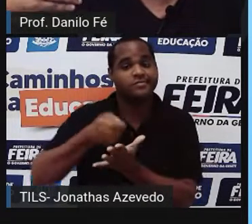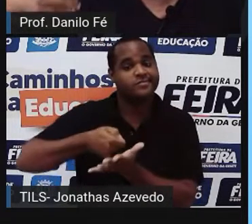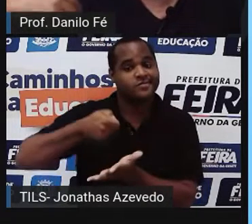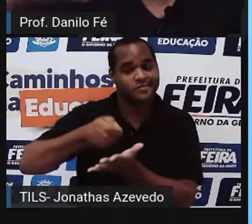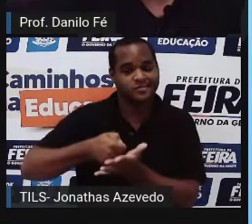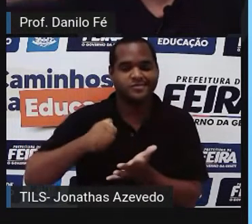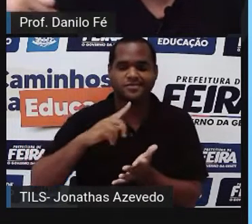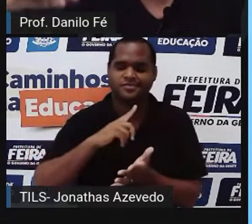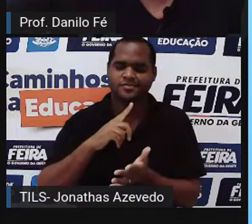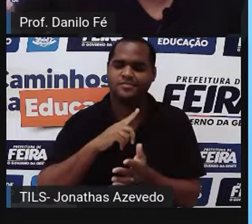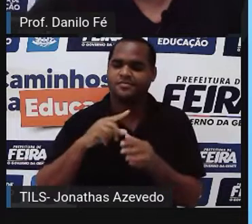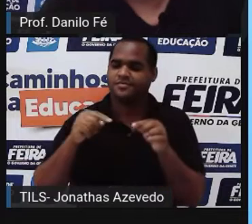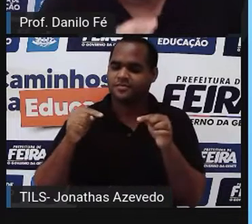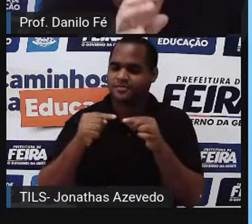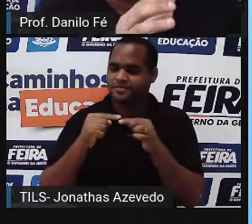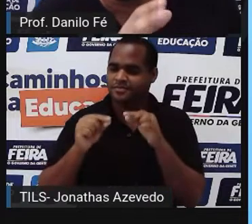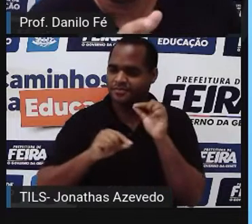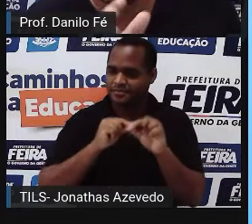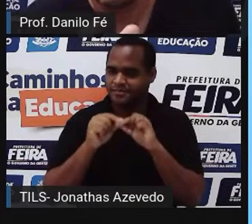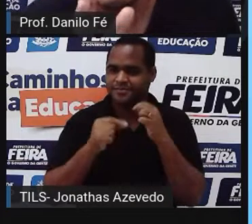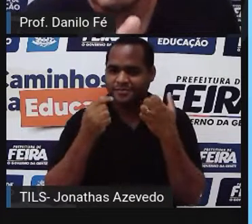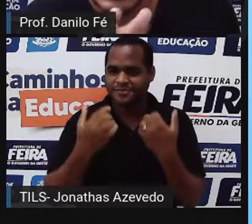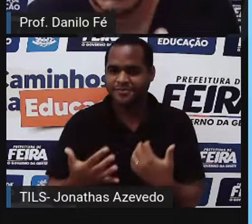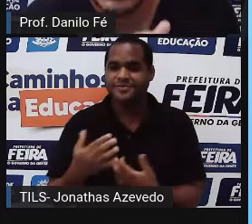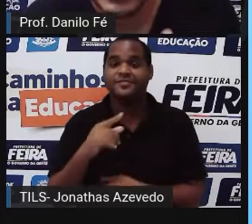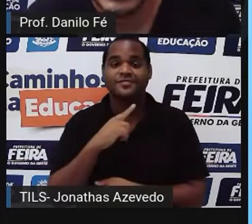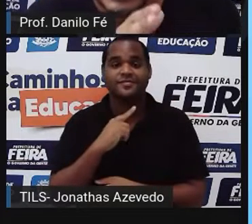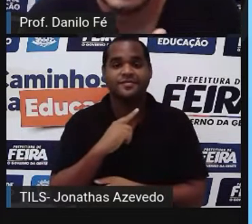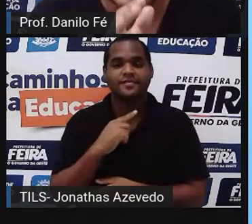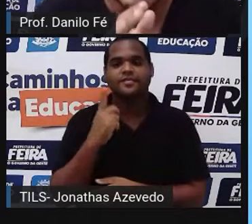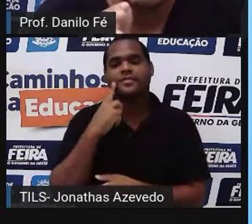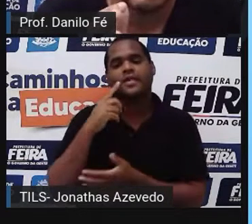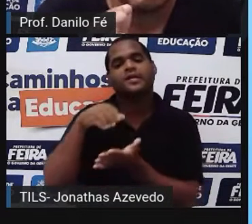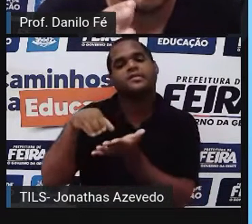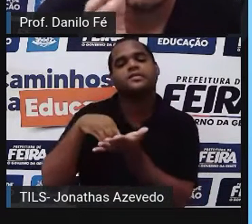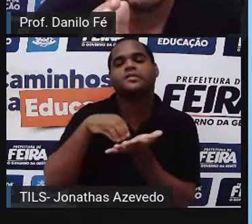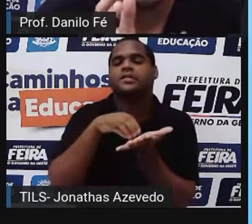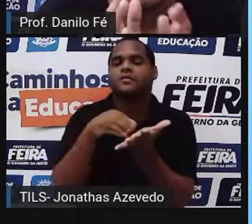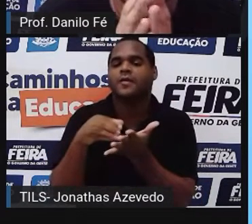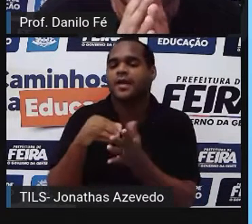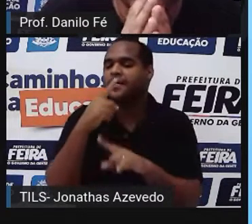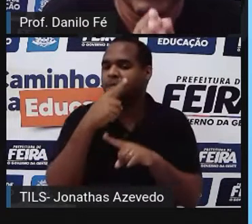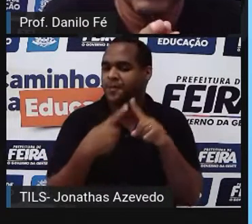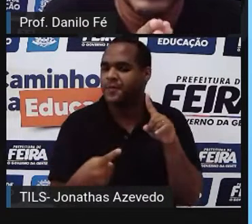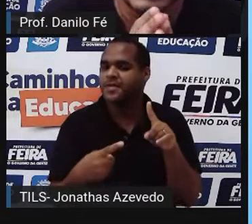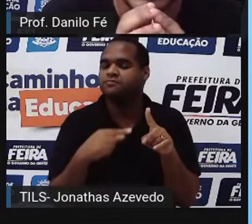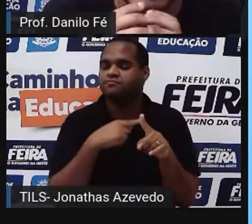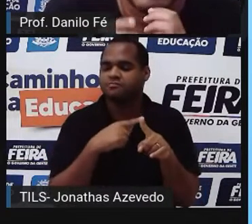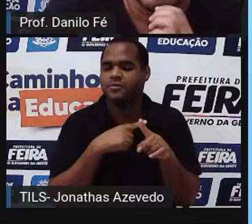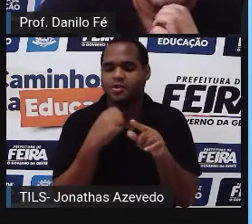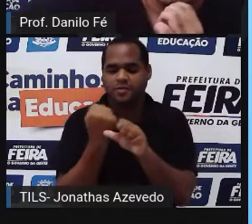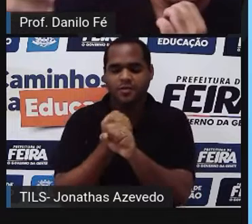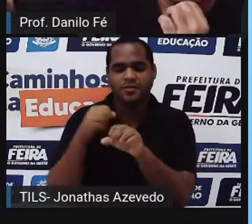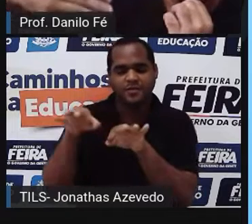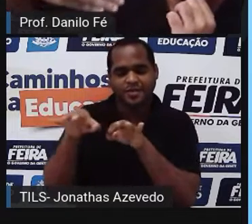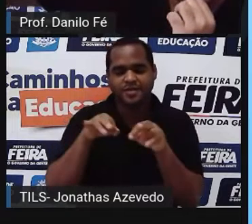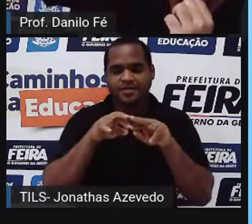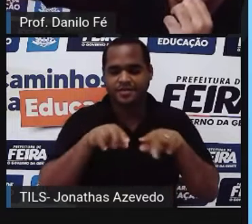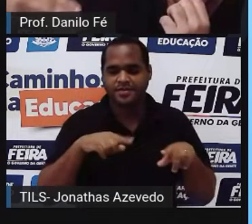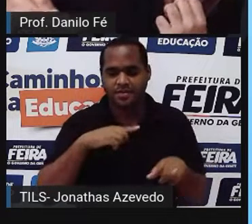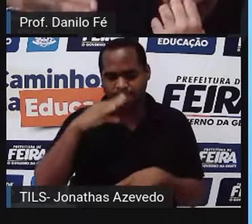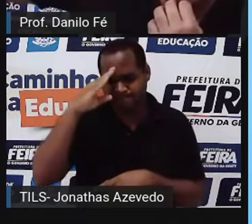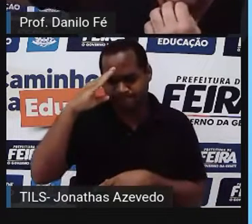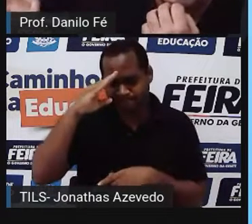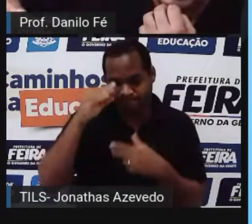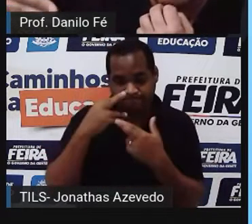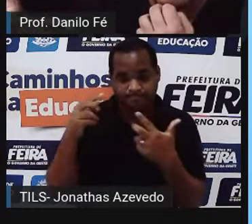o Hitler começa a descobrir. Um dos elementos centrais é que ele era proibido de construir exército. E ele foi